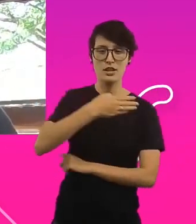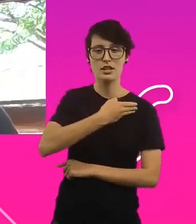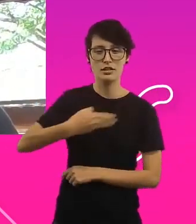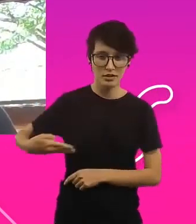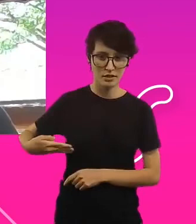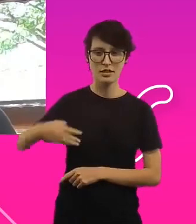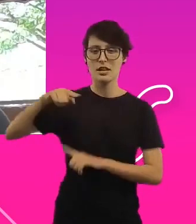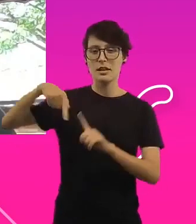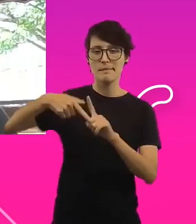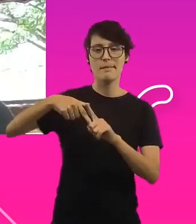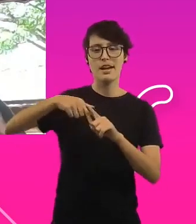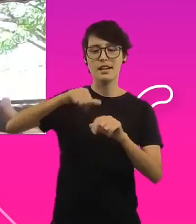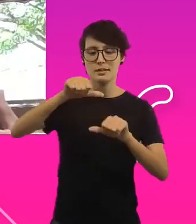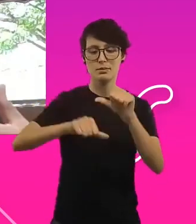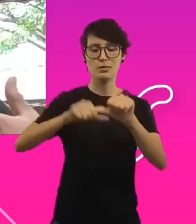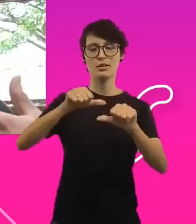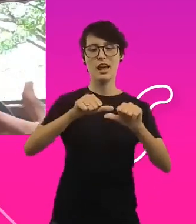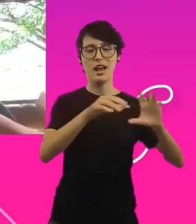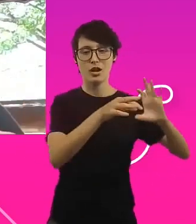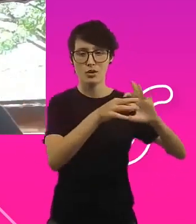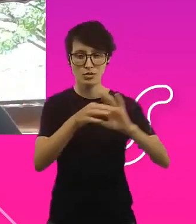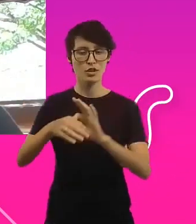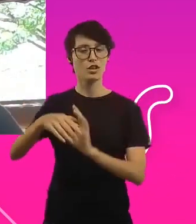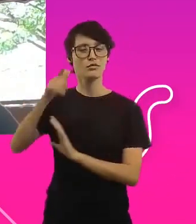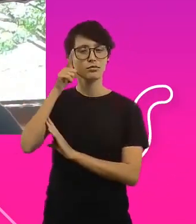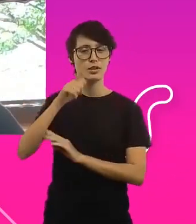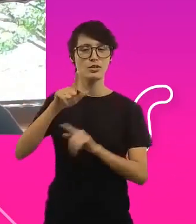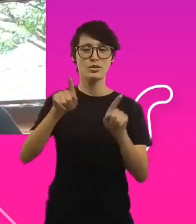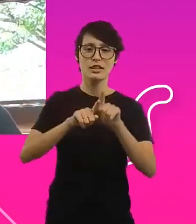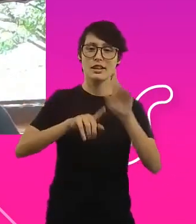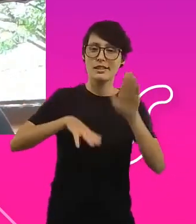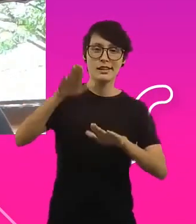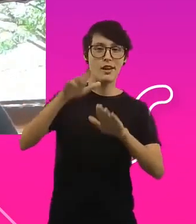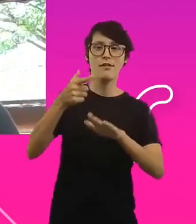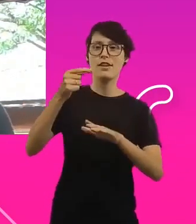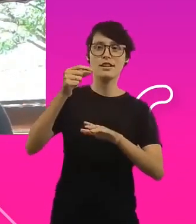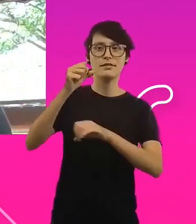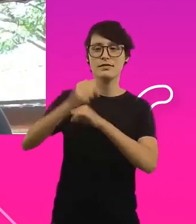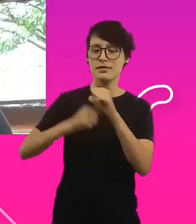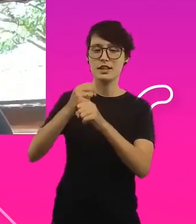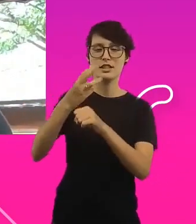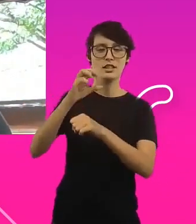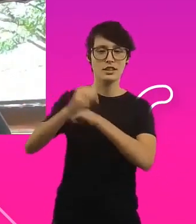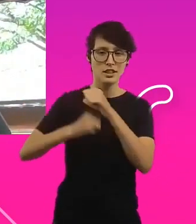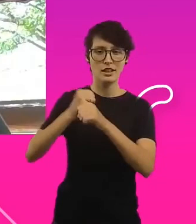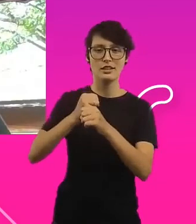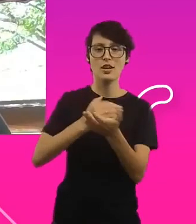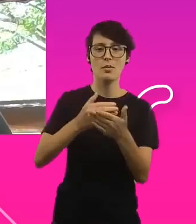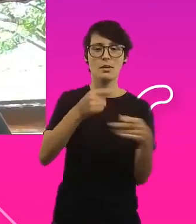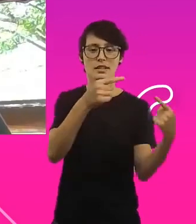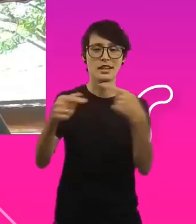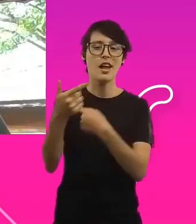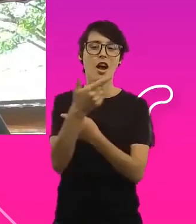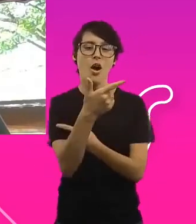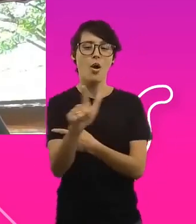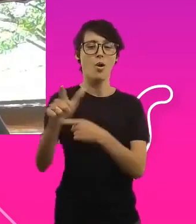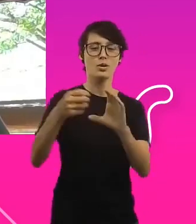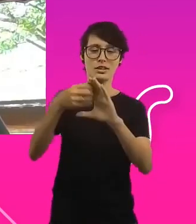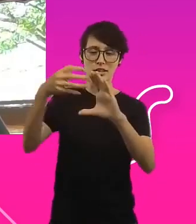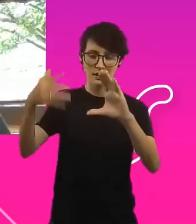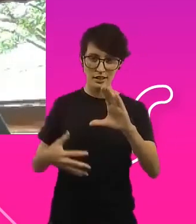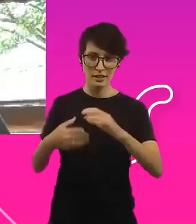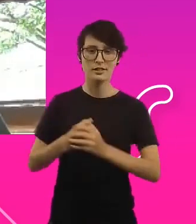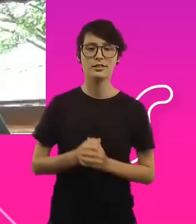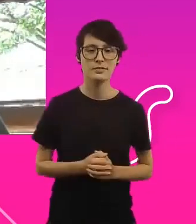para mudar esse contexto, para a gente conseguir, talvez daqui 20, 30 anos, começar a discutir outro aspecto. Com certeza, ter um